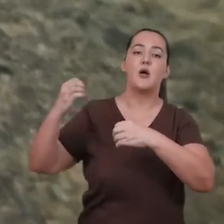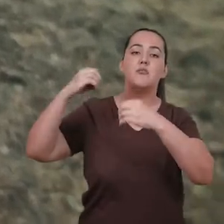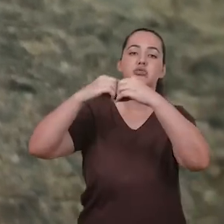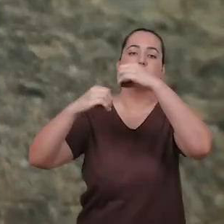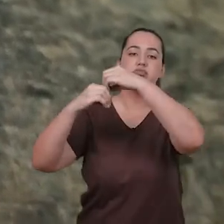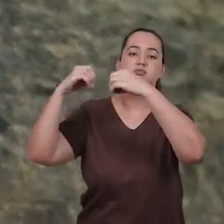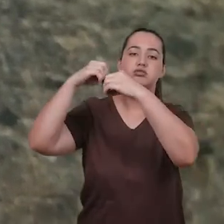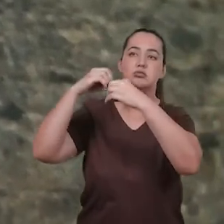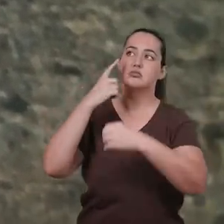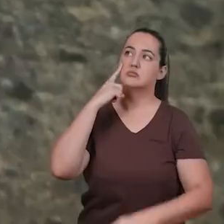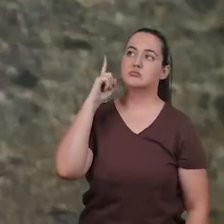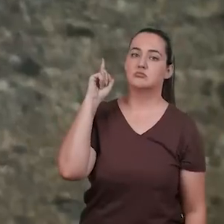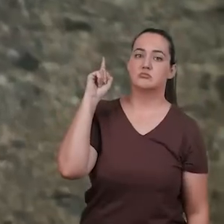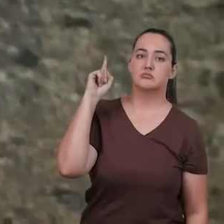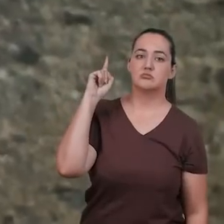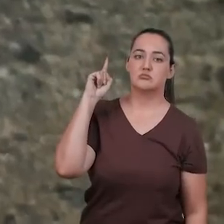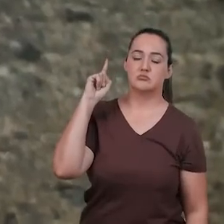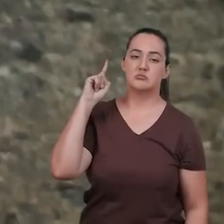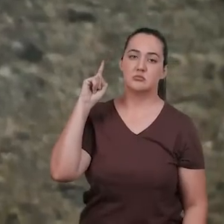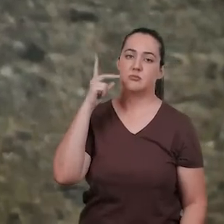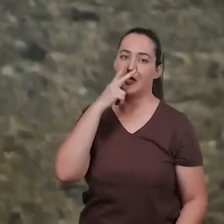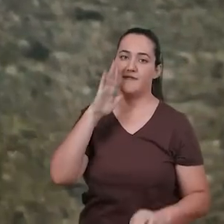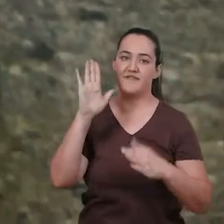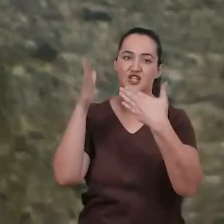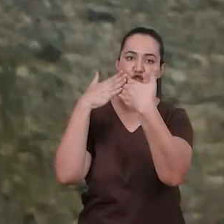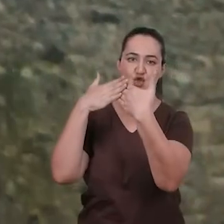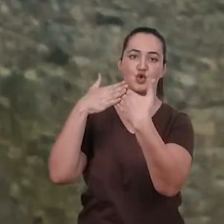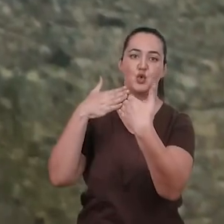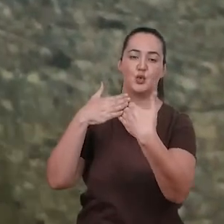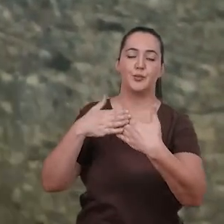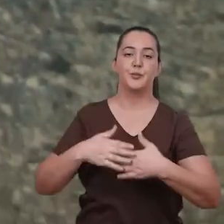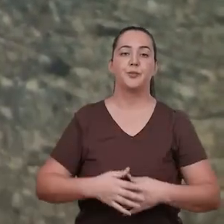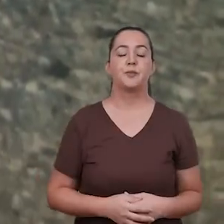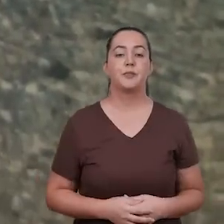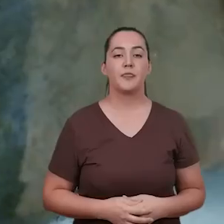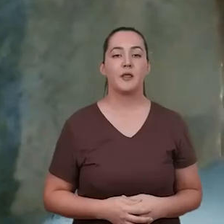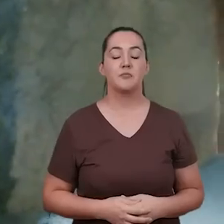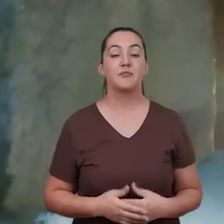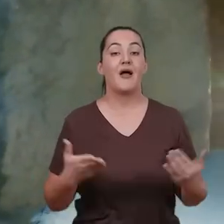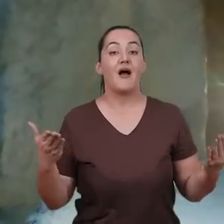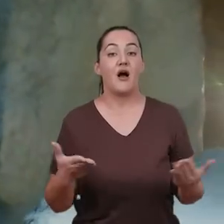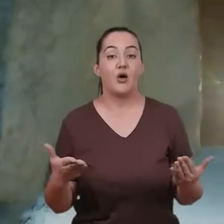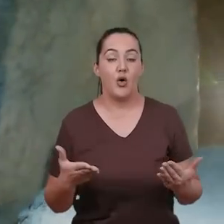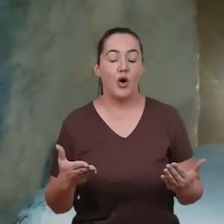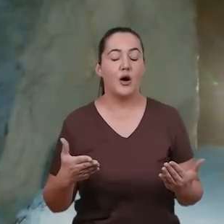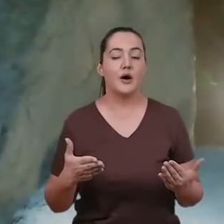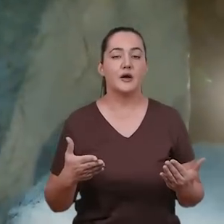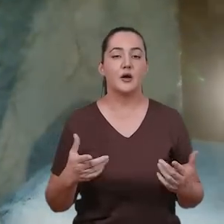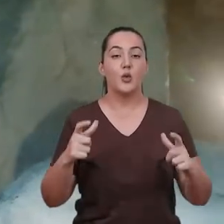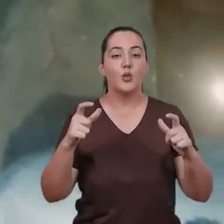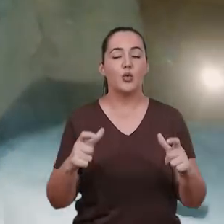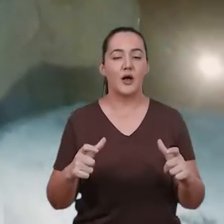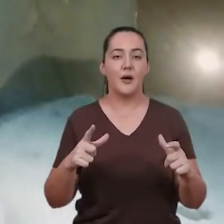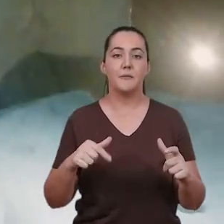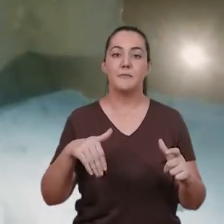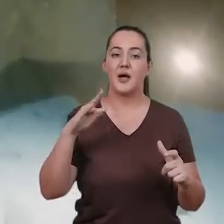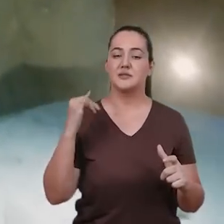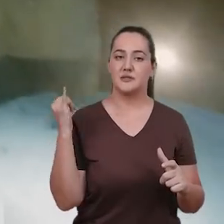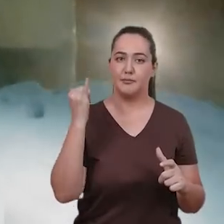acabou bloqueando aqui com pedras, como você pode ver. Ainda também há muita teia de aranha. Agora, a parte